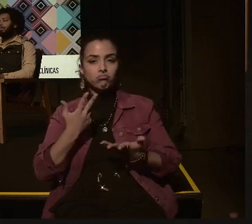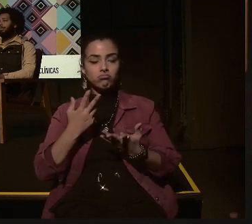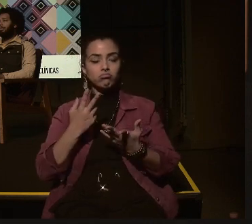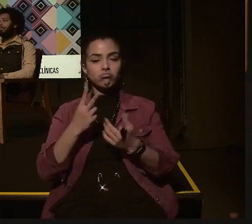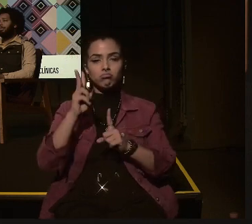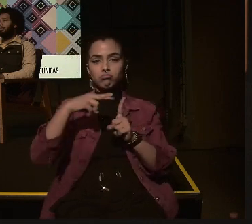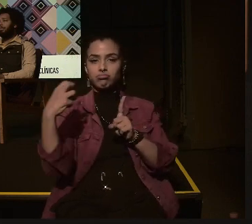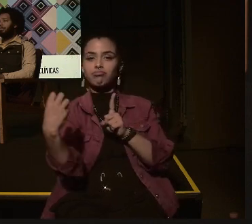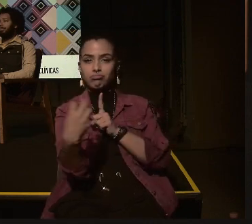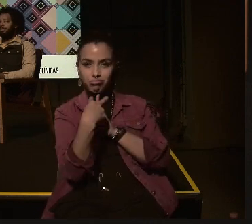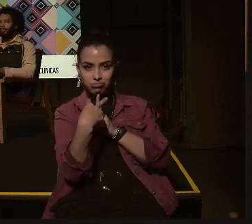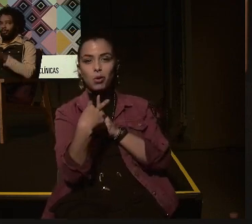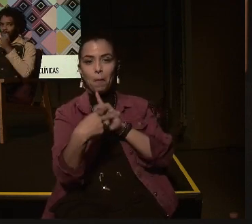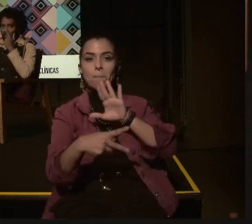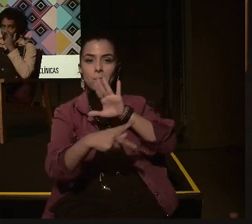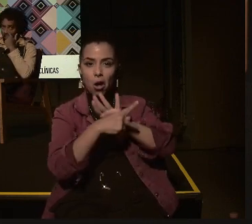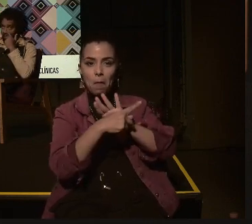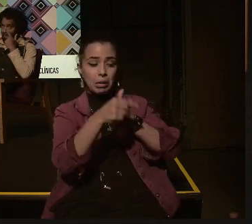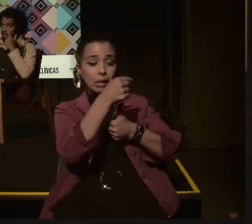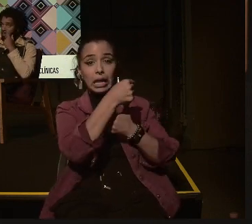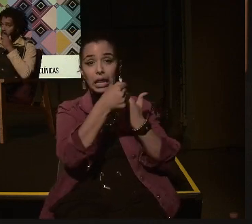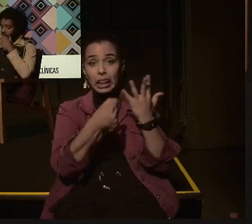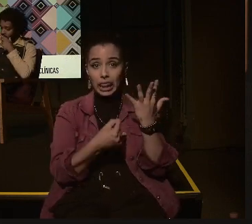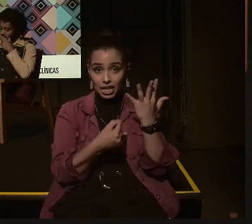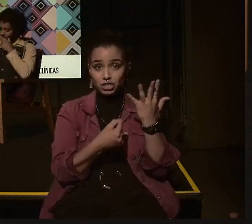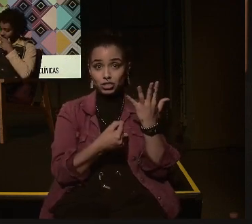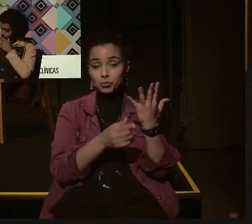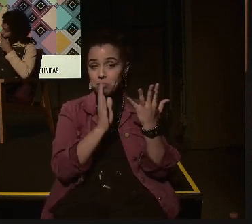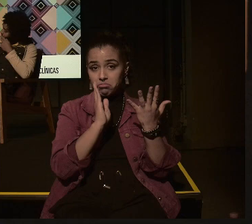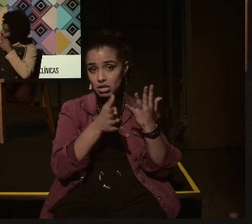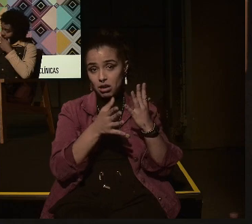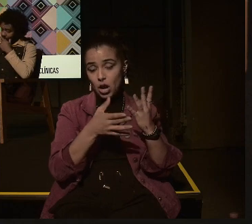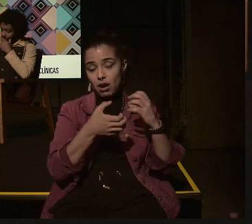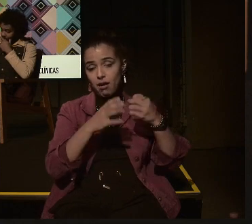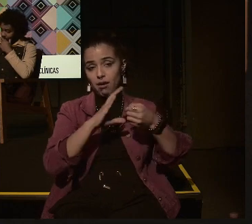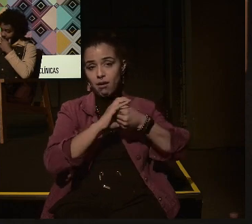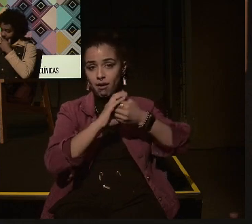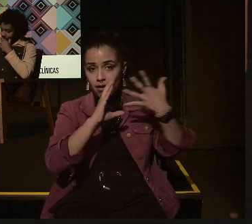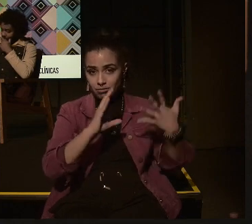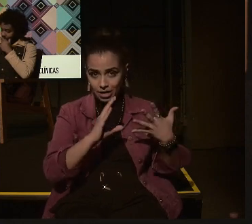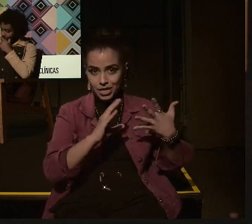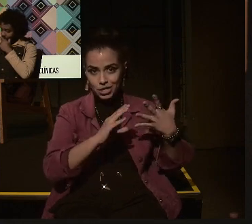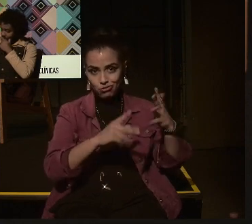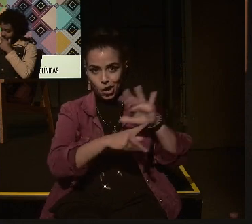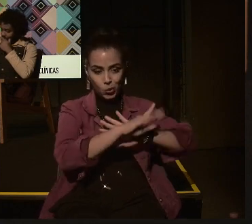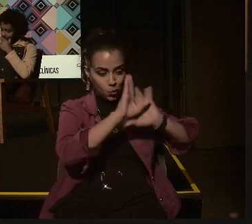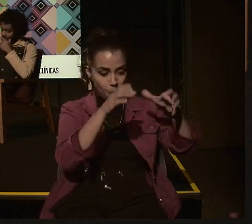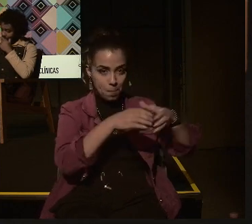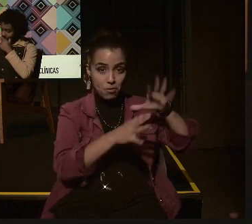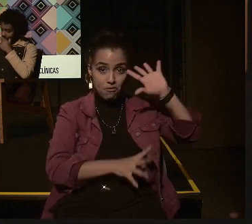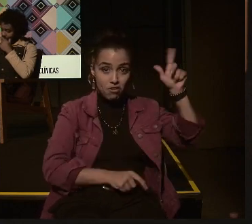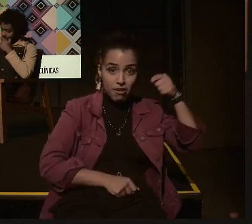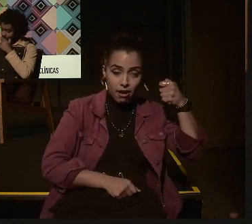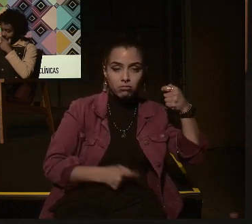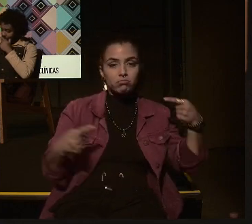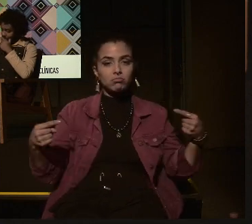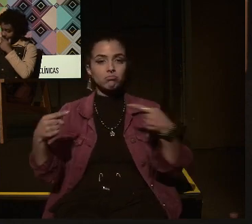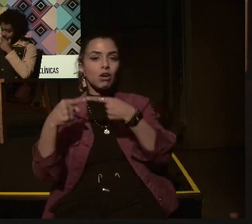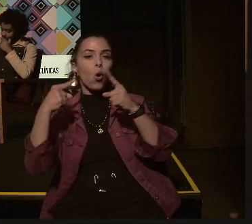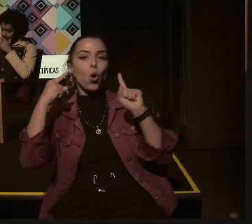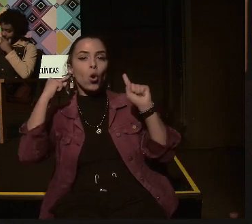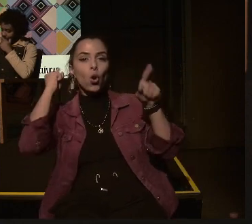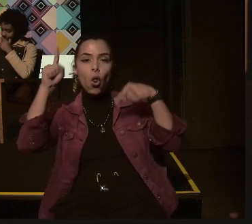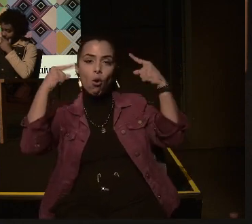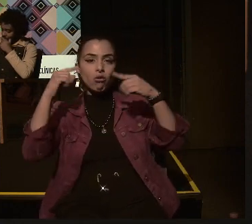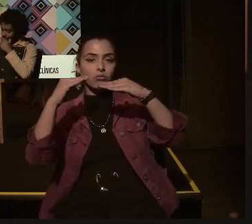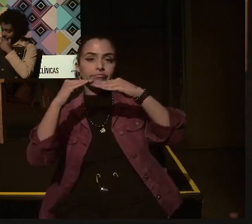ao louco, à louca. Logo, a uma suposta